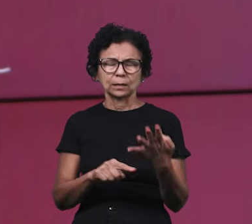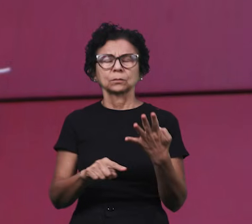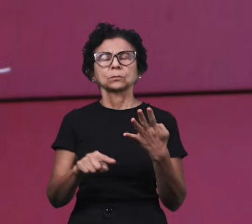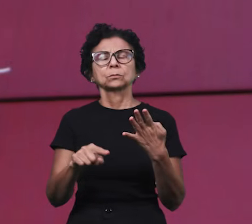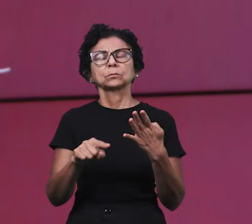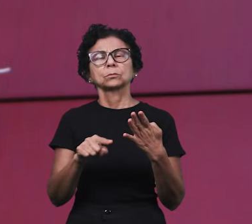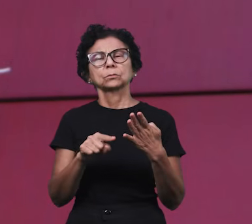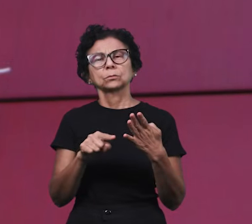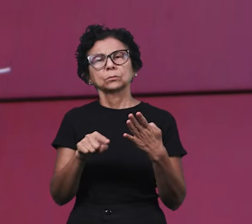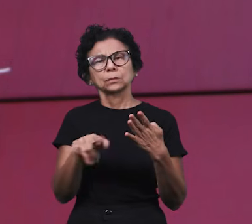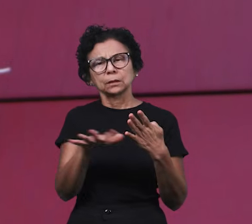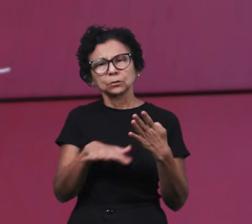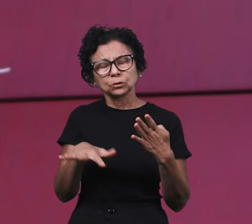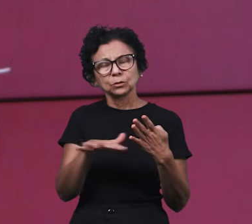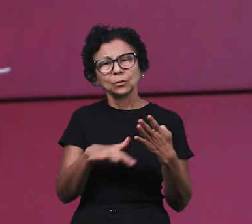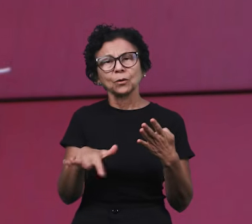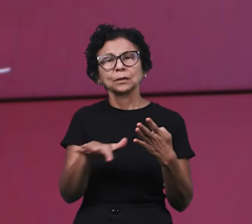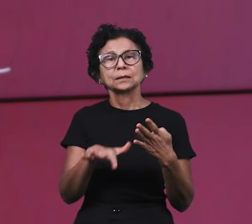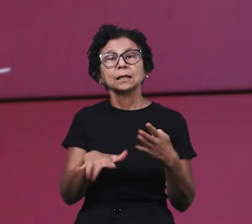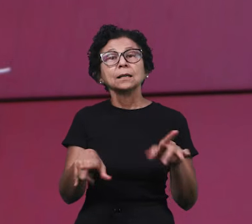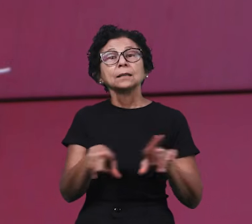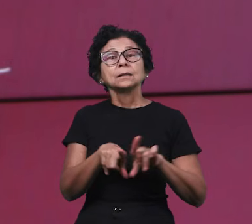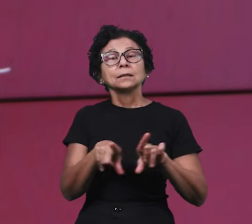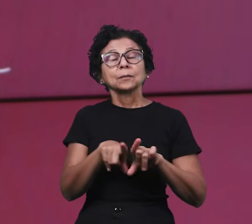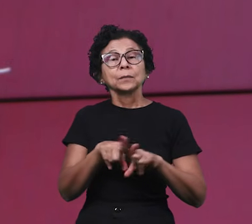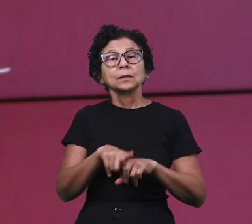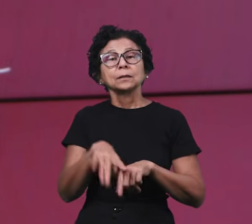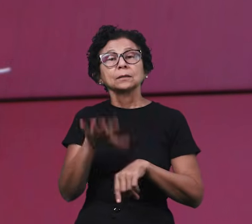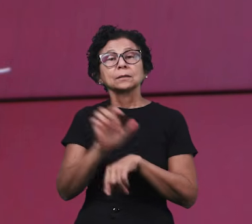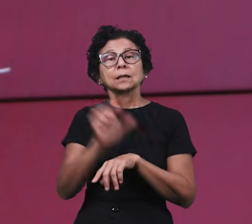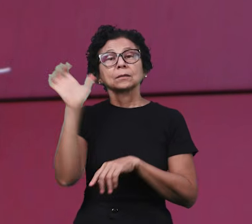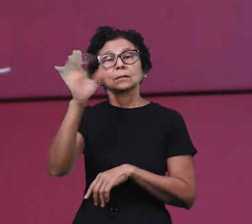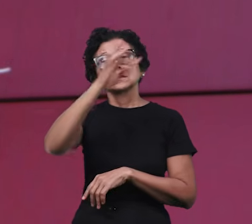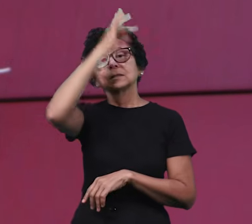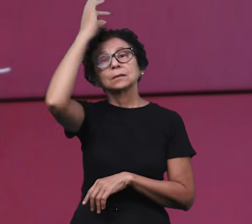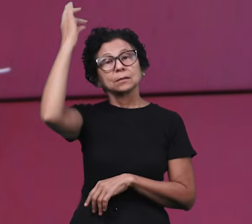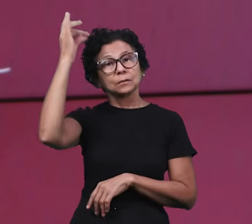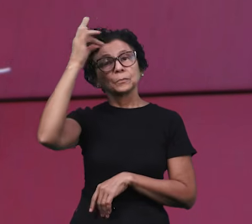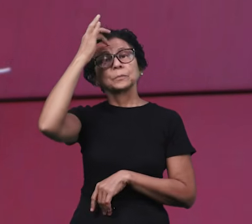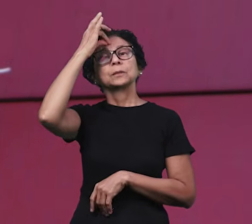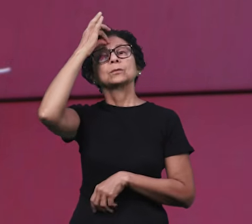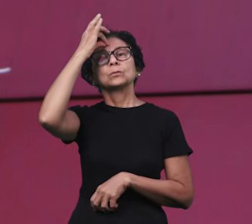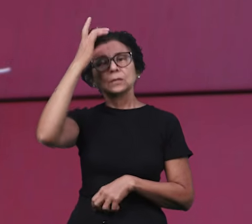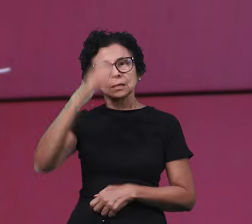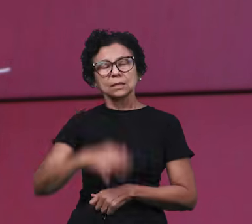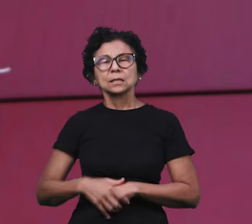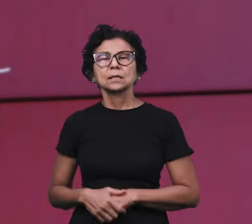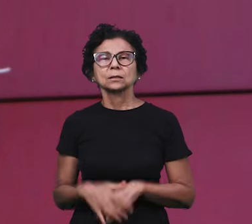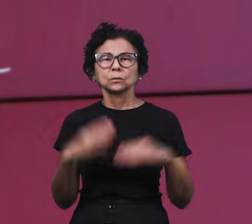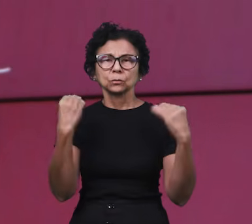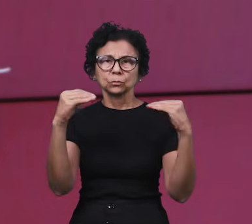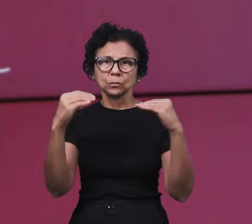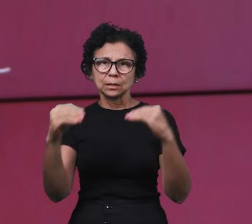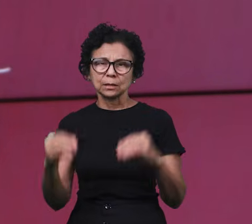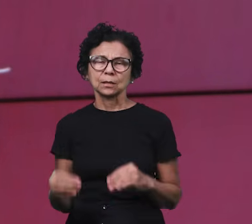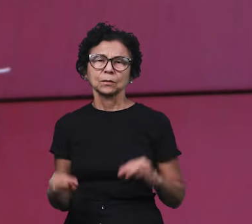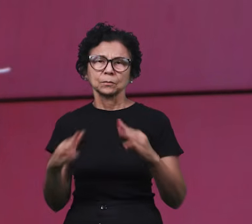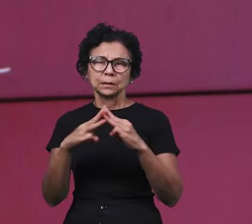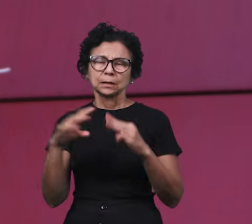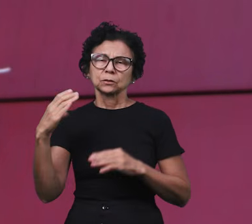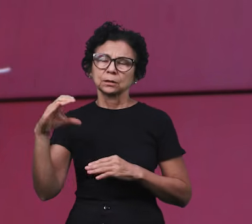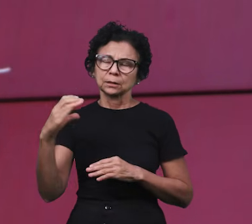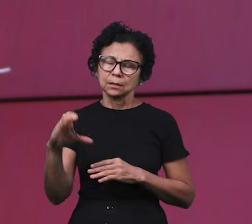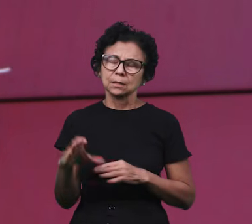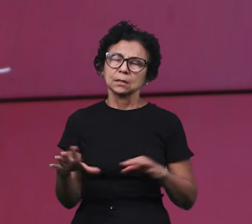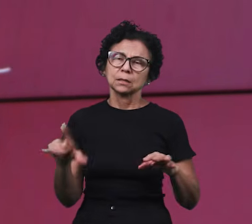A mobilização alcançou também o Espírito Santo, com remessas provenientes de Una e do Manaim de Cariacica.